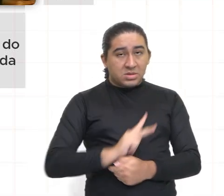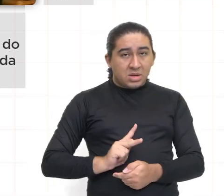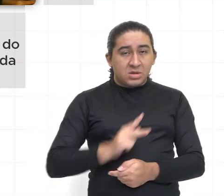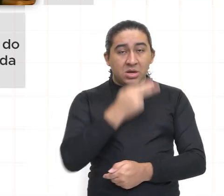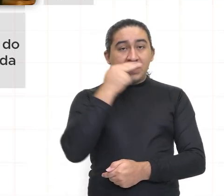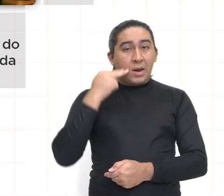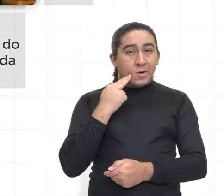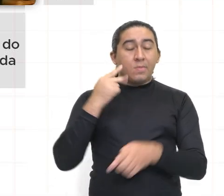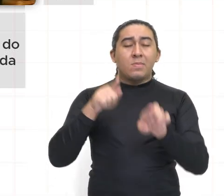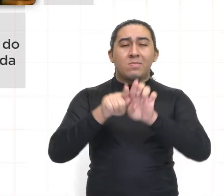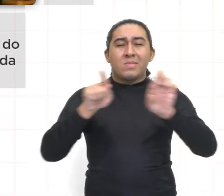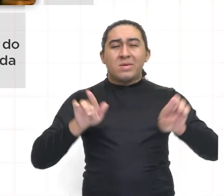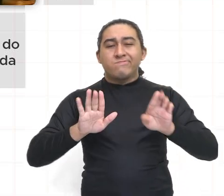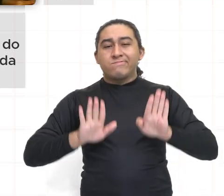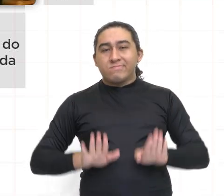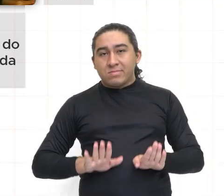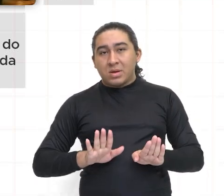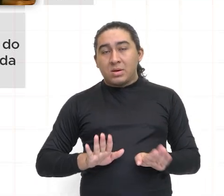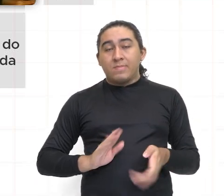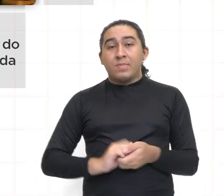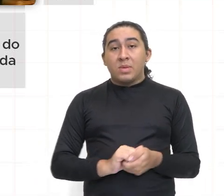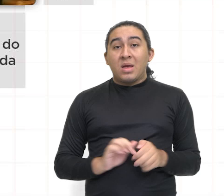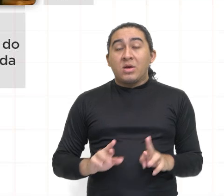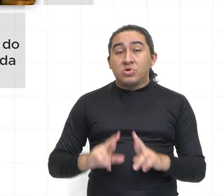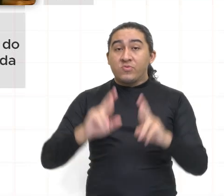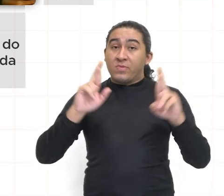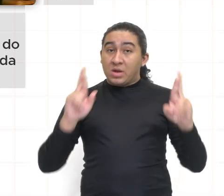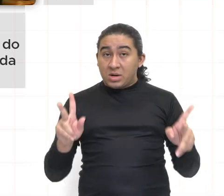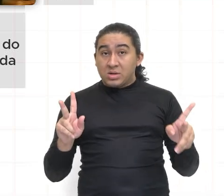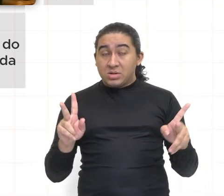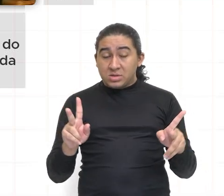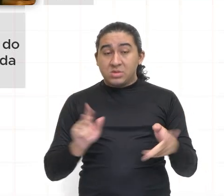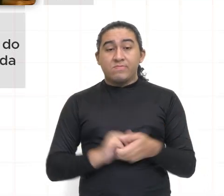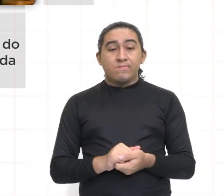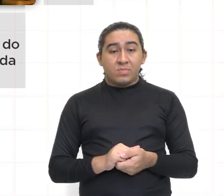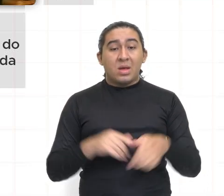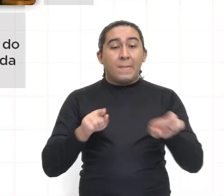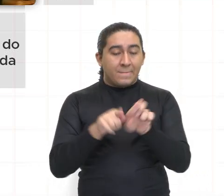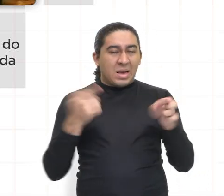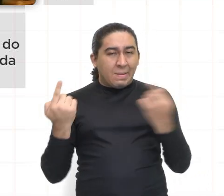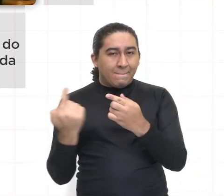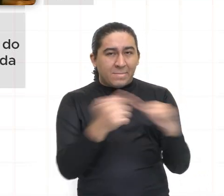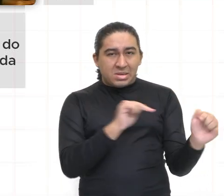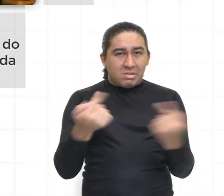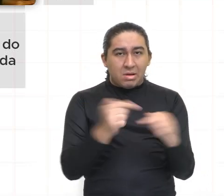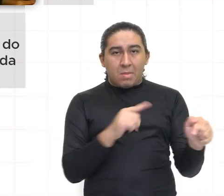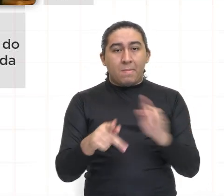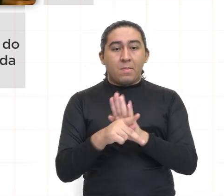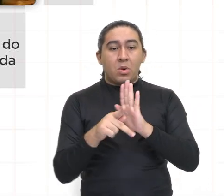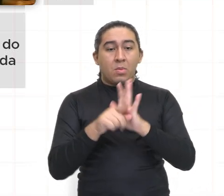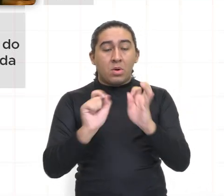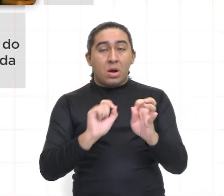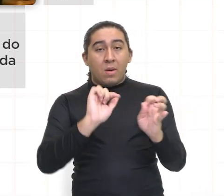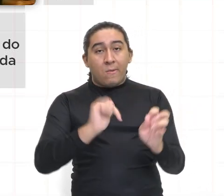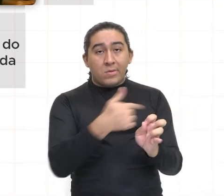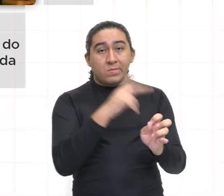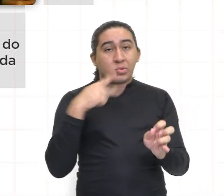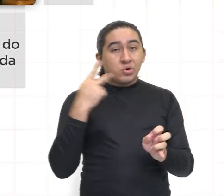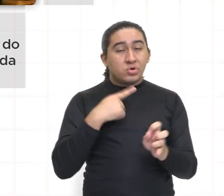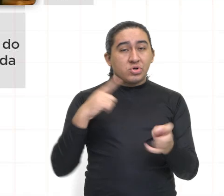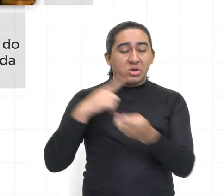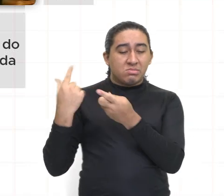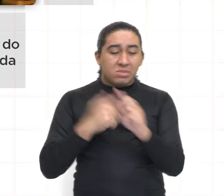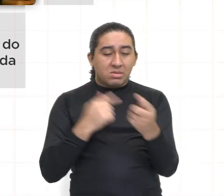fossem tal qual eram adotadas no governo do Stalin, mas a perseguição aos adversários políticos,